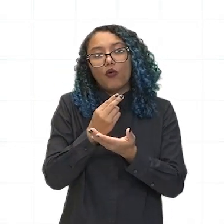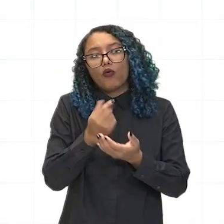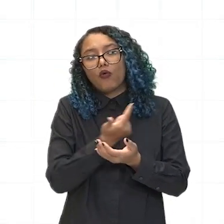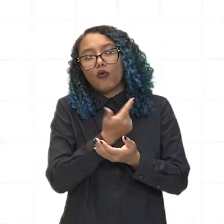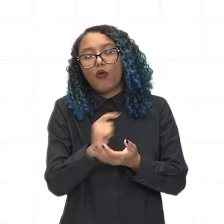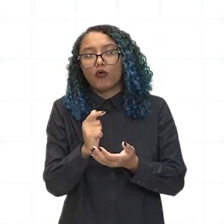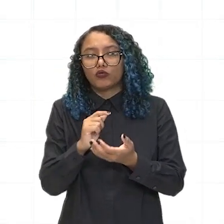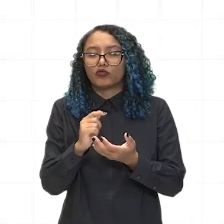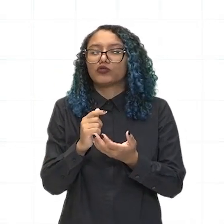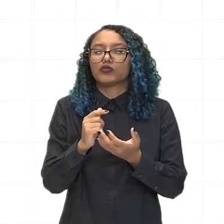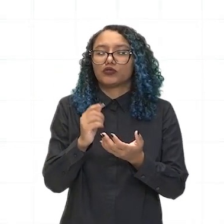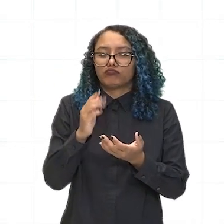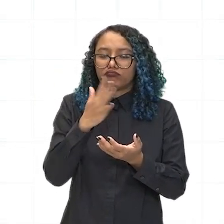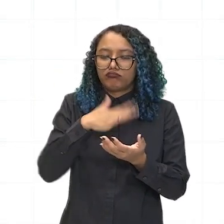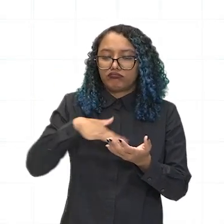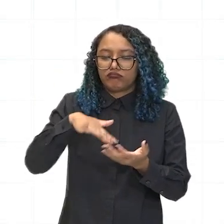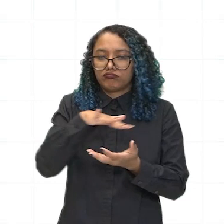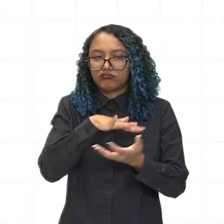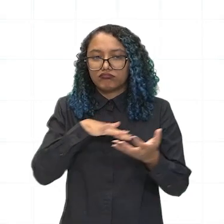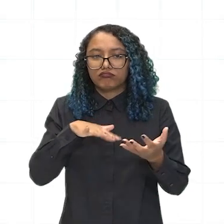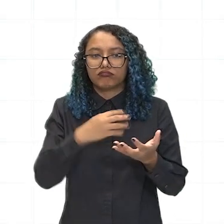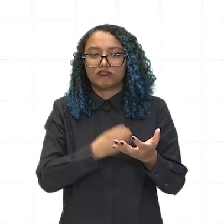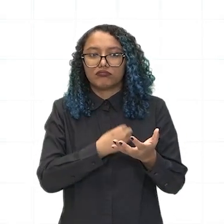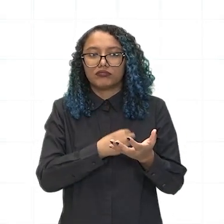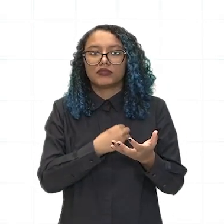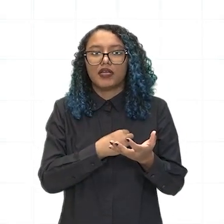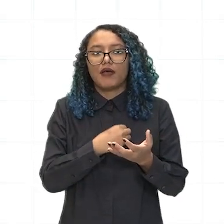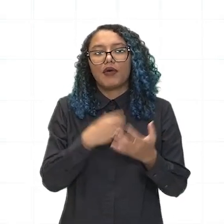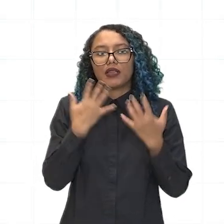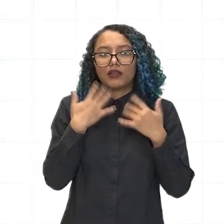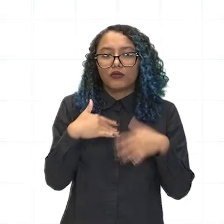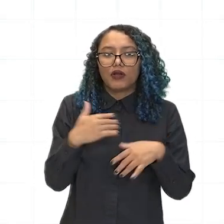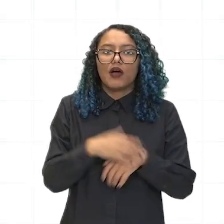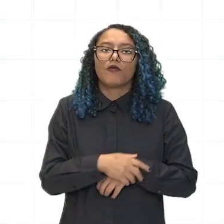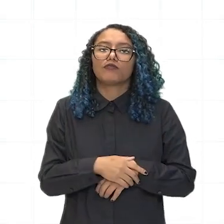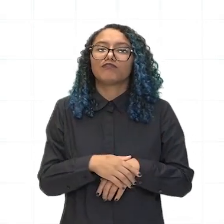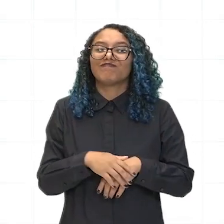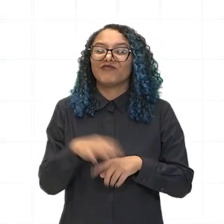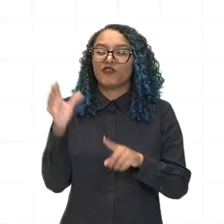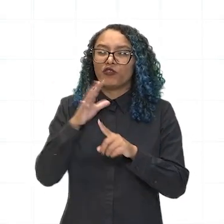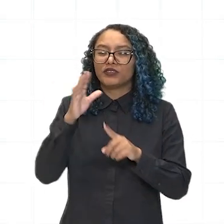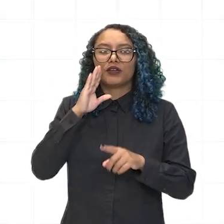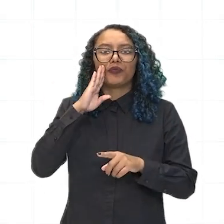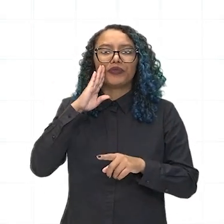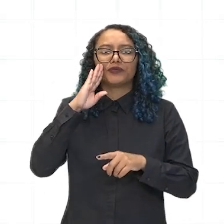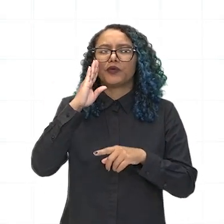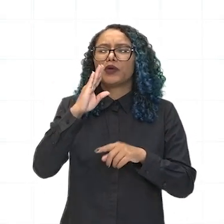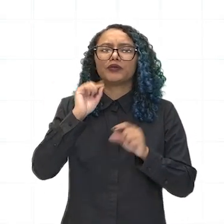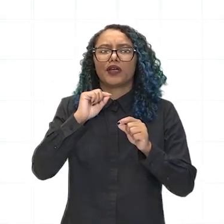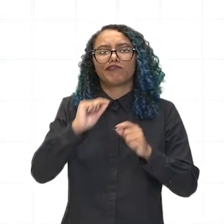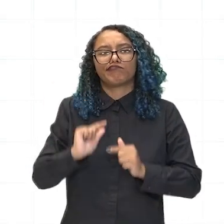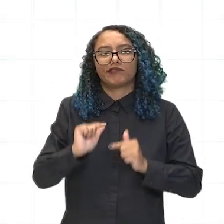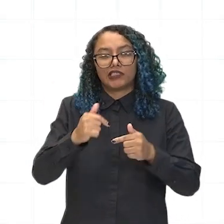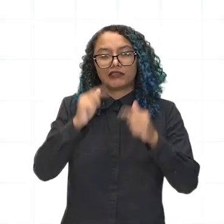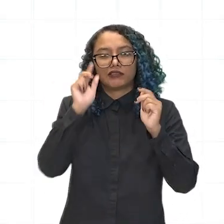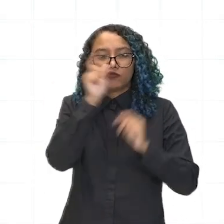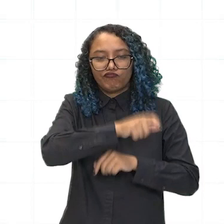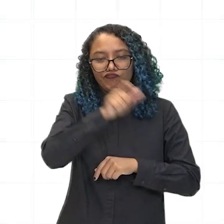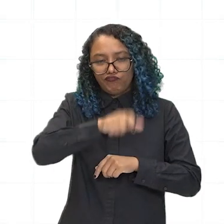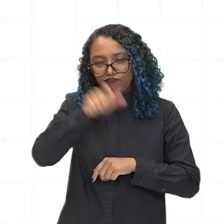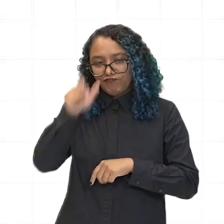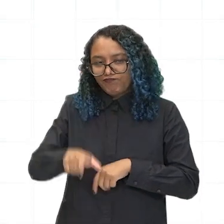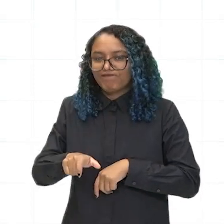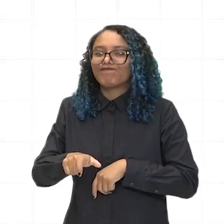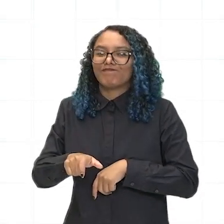naturais, muitas vezes impulsionado por atividades humanas. Então, essa prática ela tem